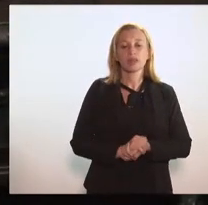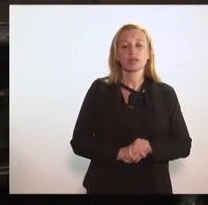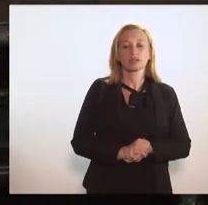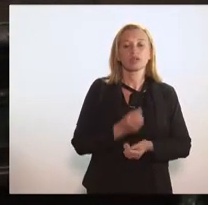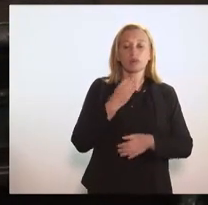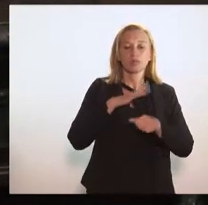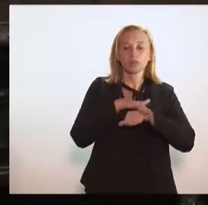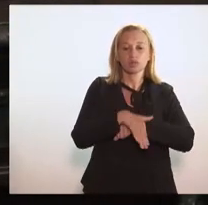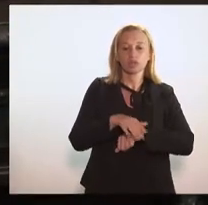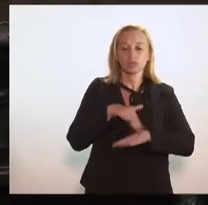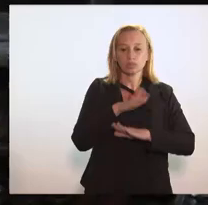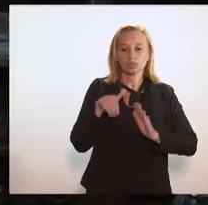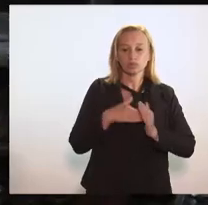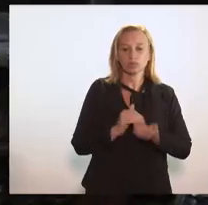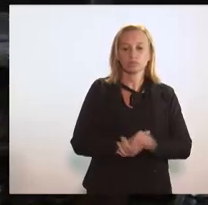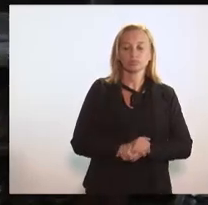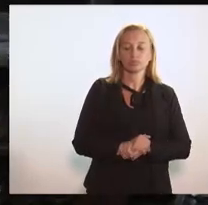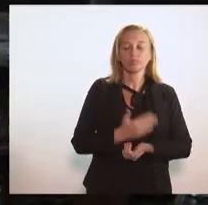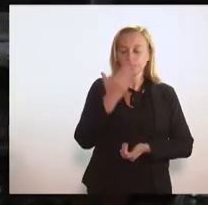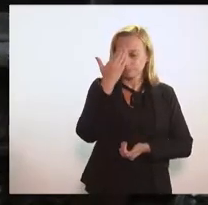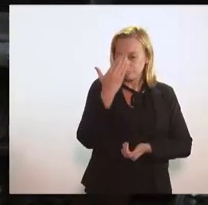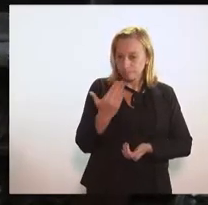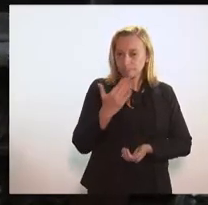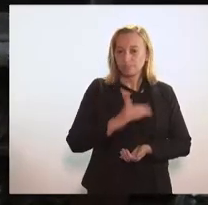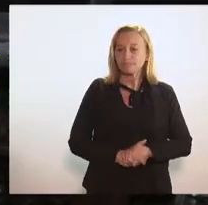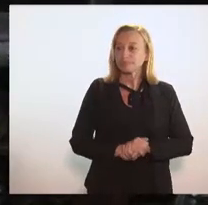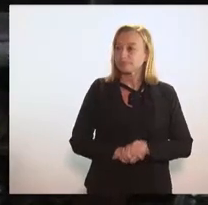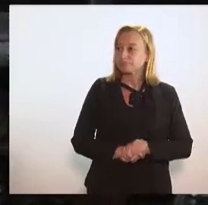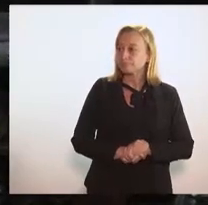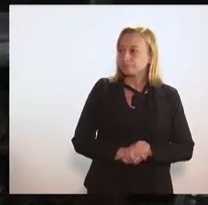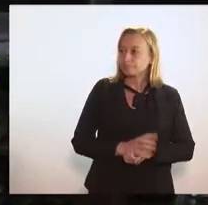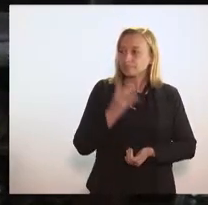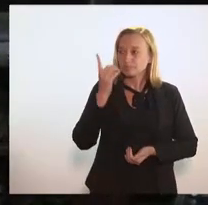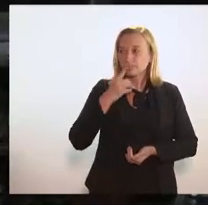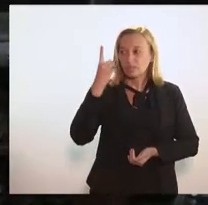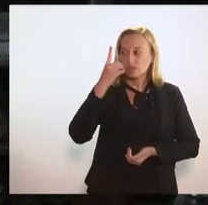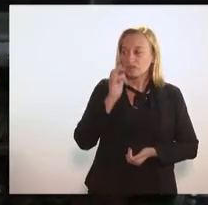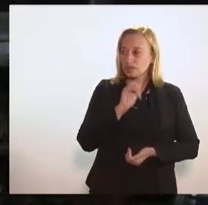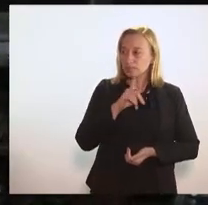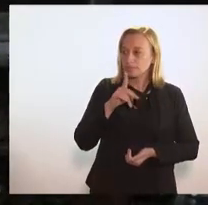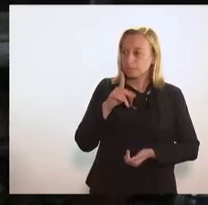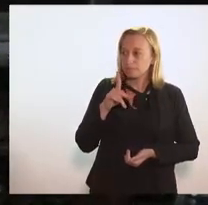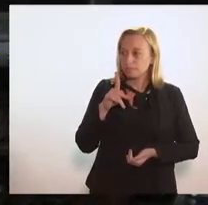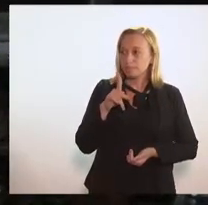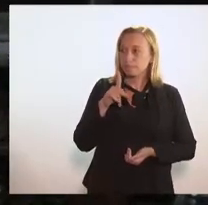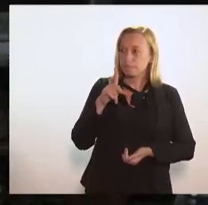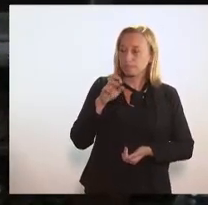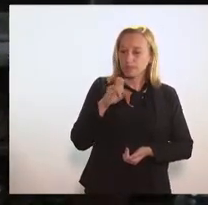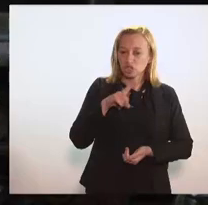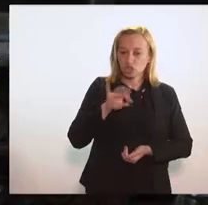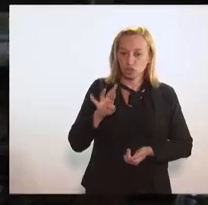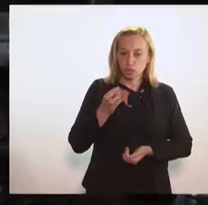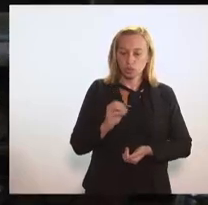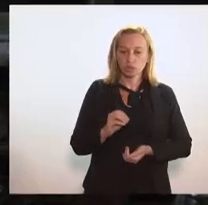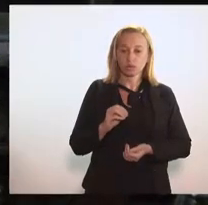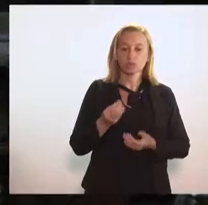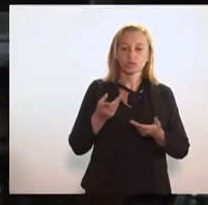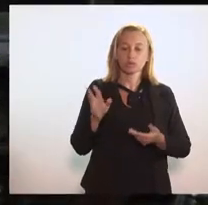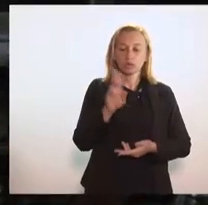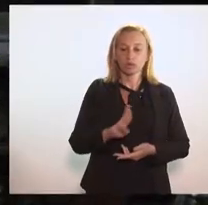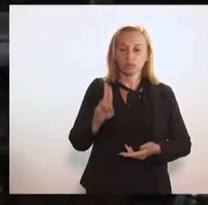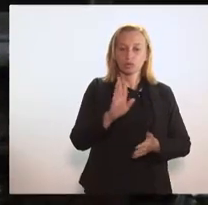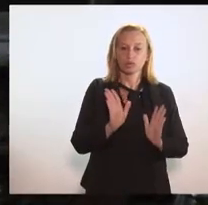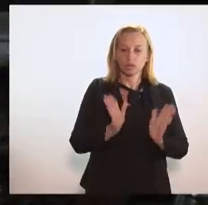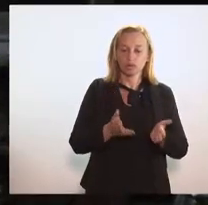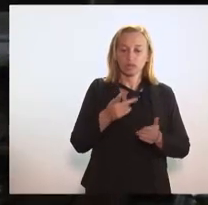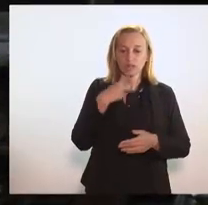uma boa noite tudo é muito obrigado Deputado Felipe Peixoto convido agora fazer uso da